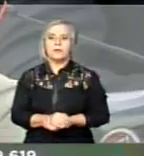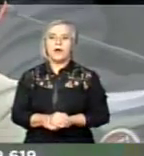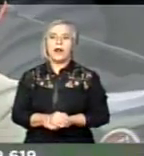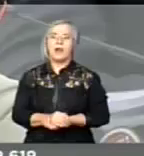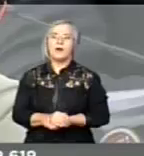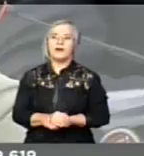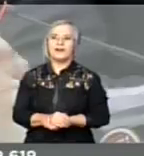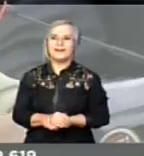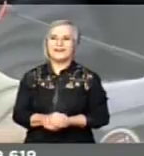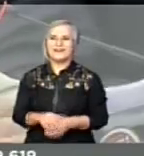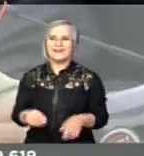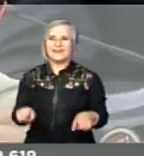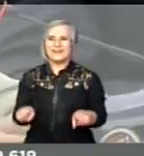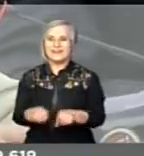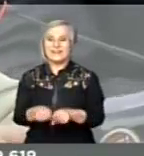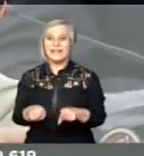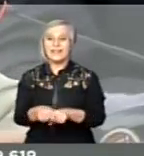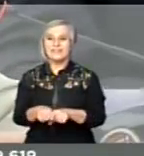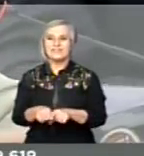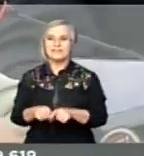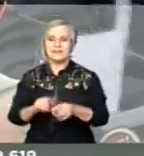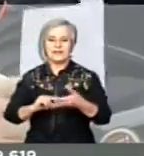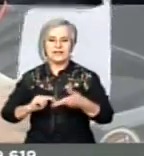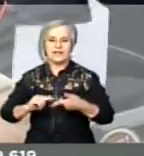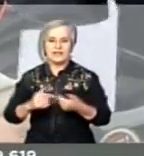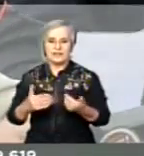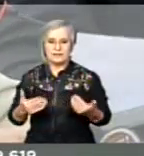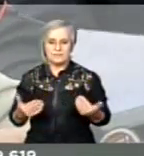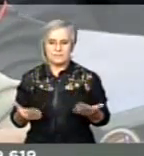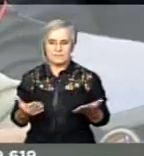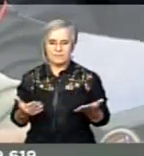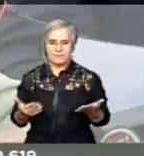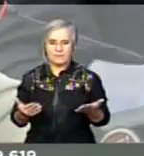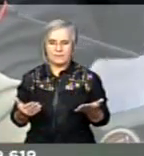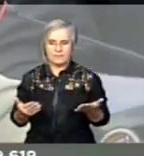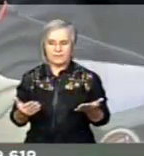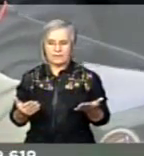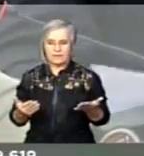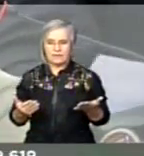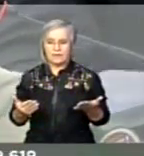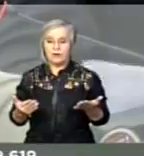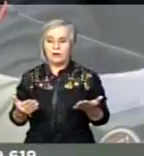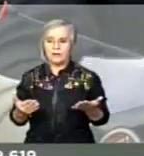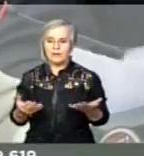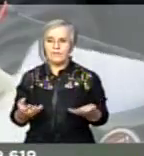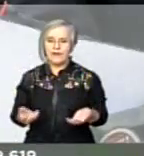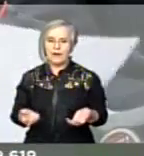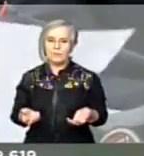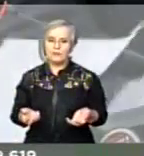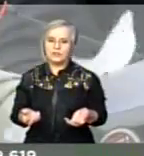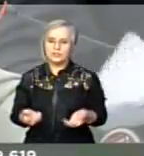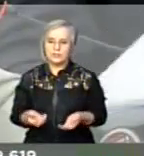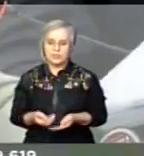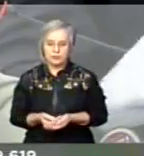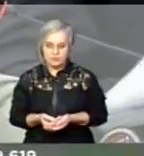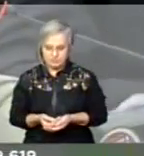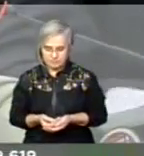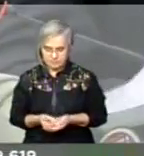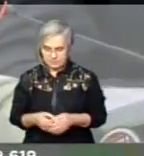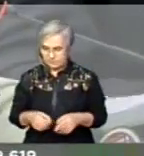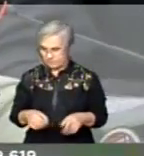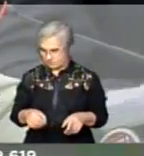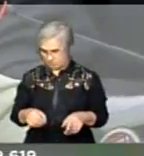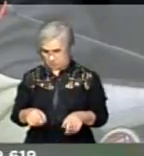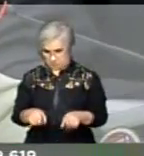coisas horrorosas nessas manifestações, massivas, é verdade, em relação a ódio e a antipolítica, olha o